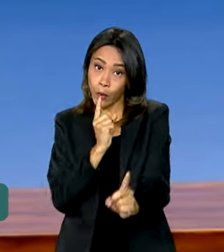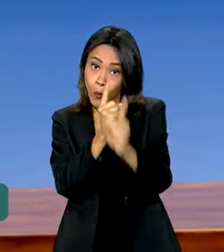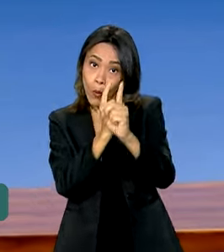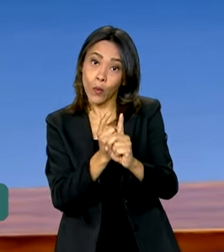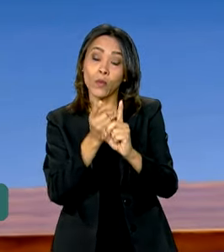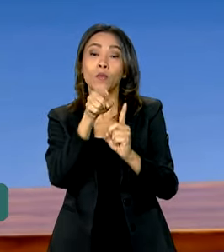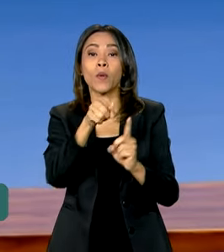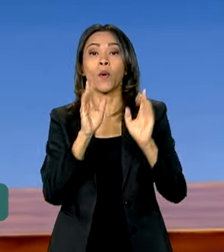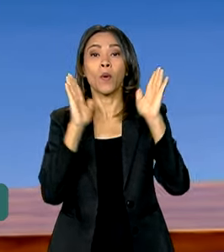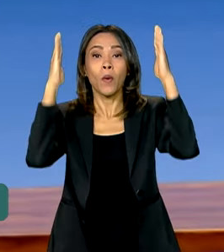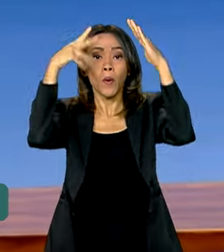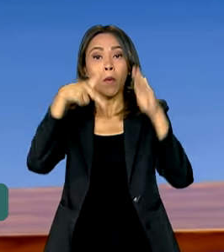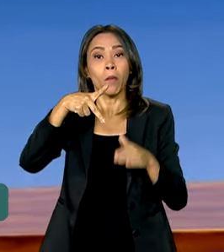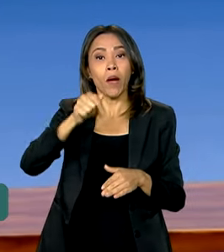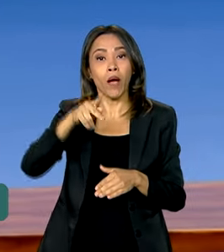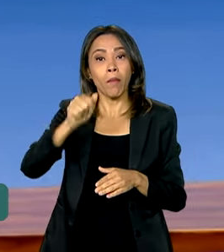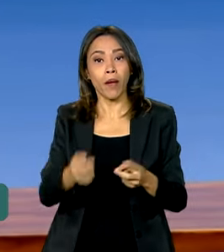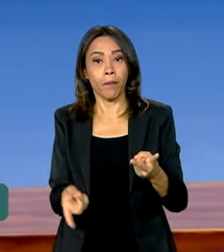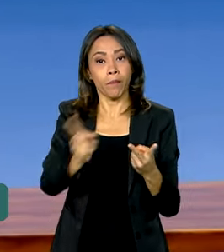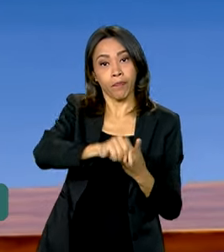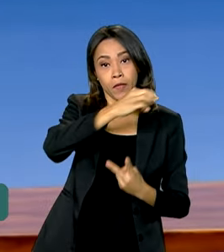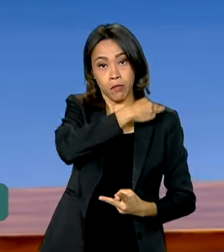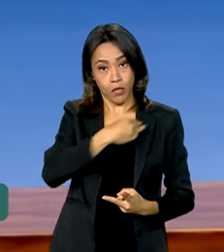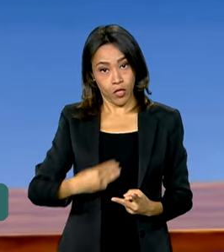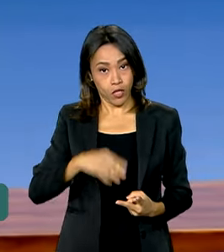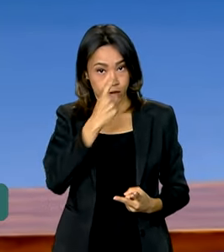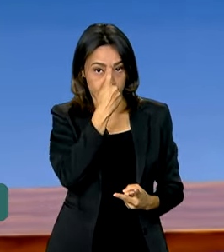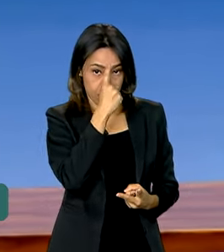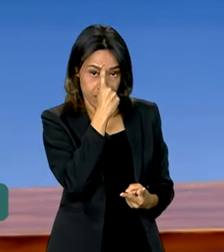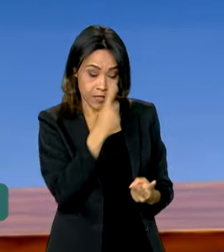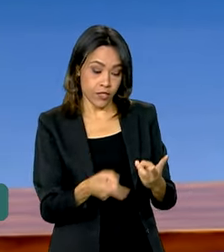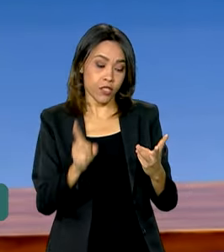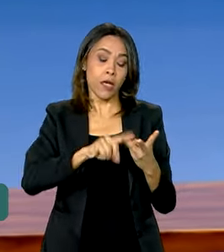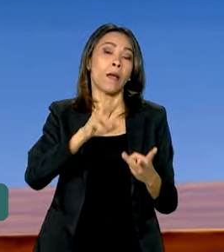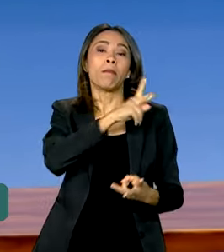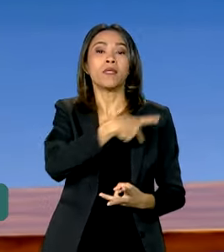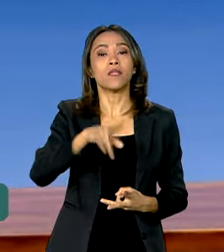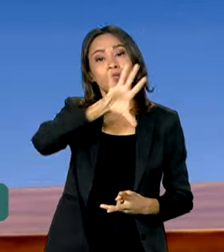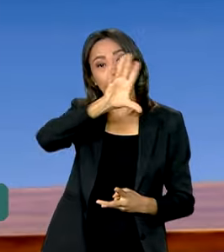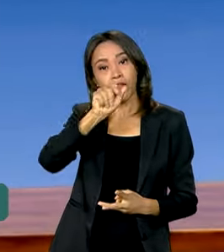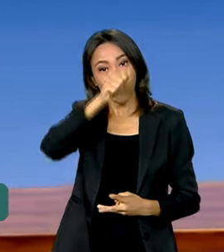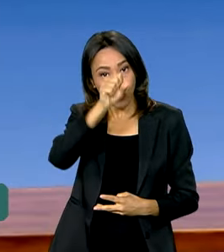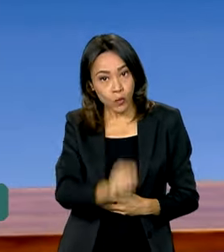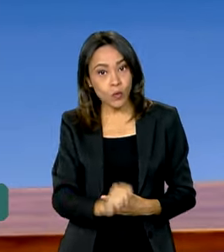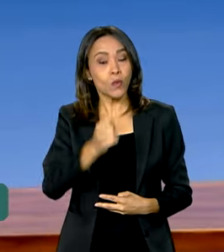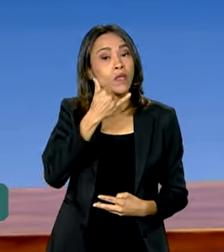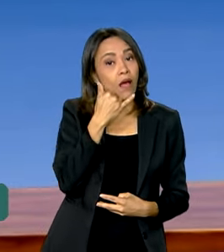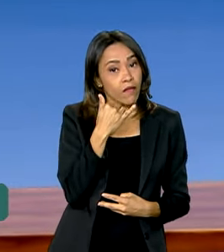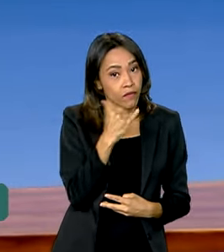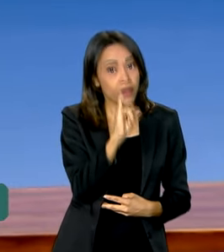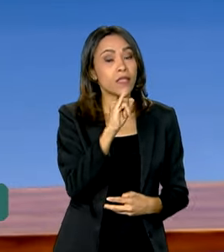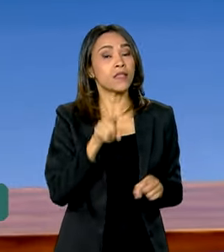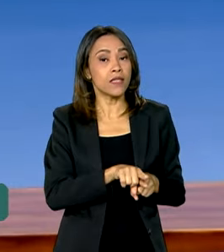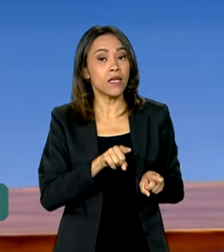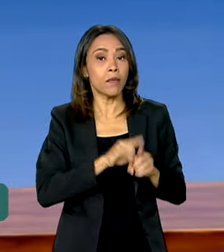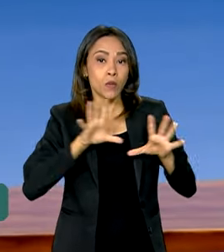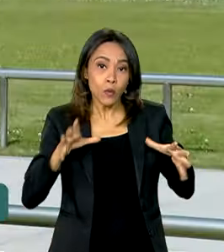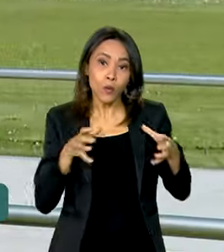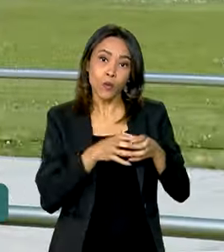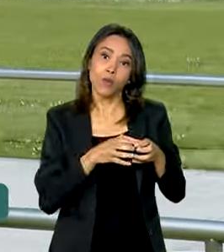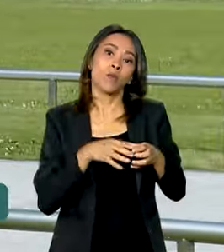Francisco, com o primeiro-ministro da Índia, com os presidentes da África do Sul e da França e com a presidente da Comissão